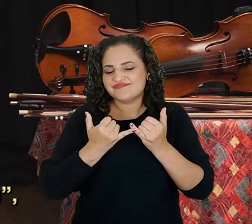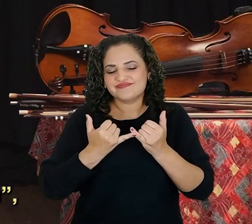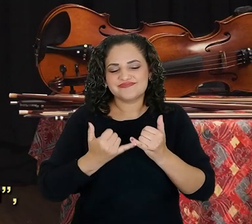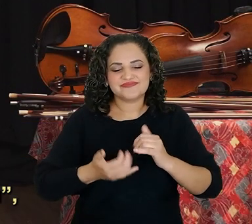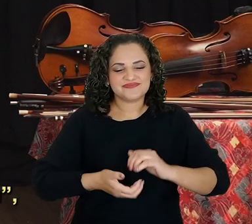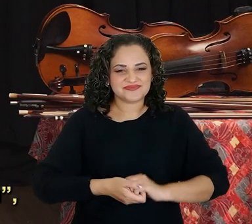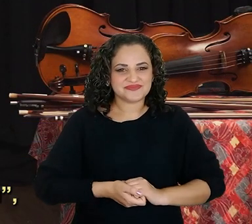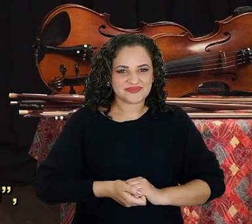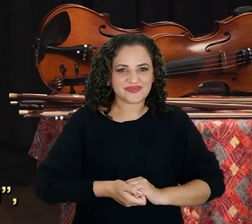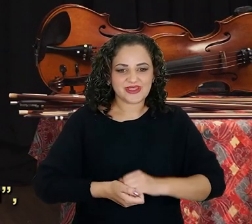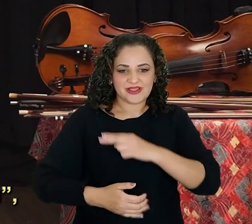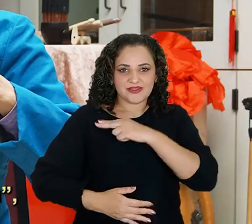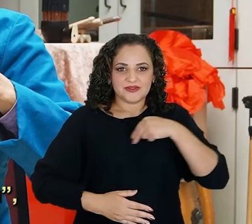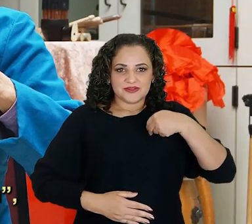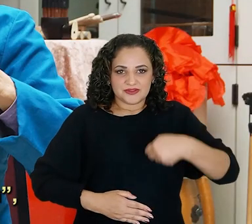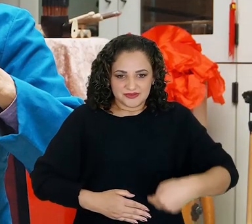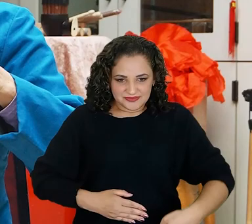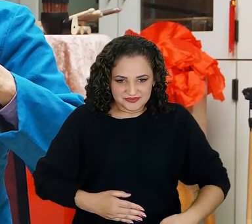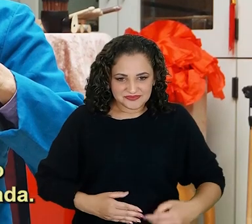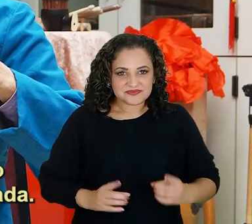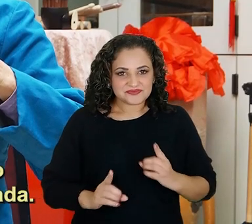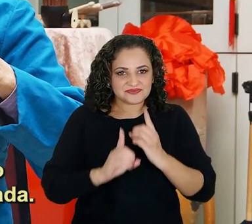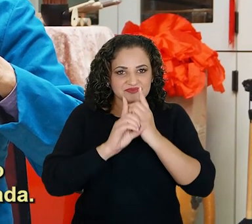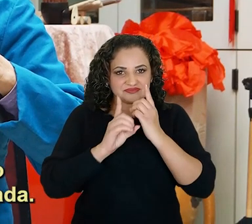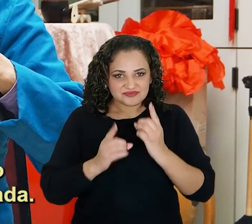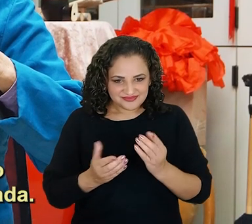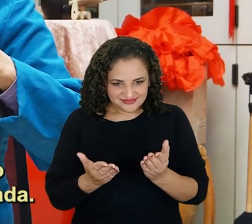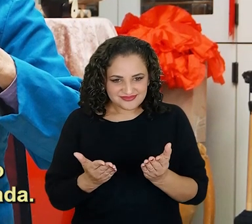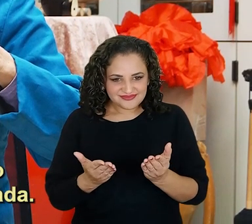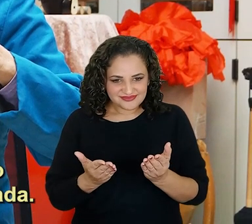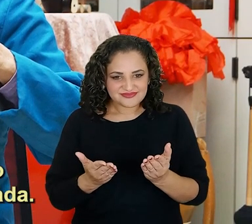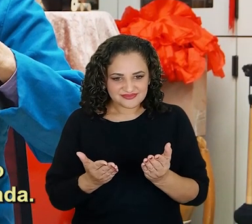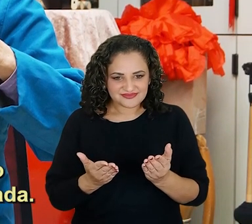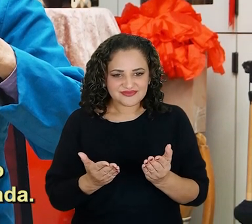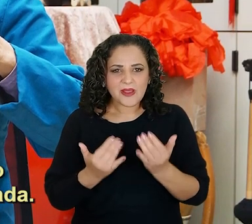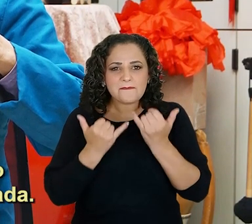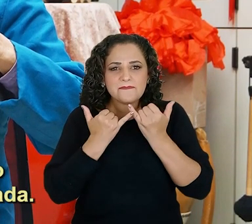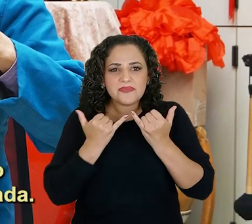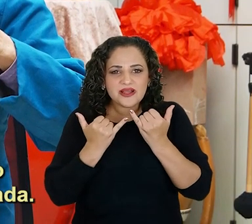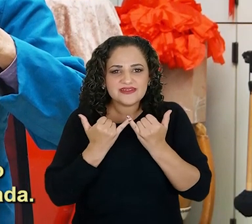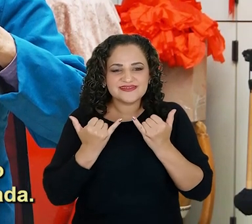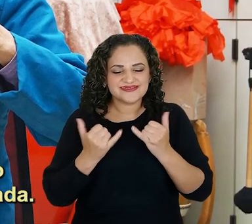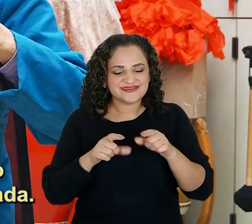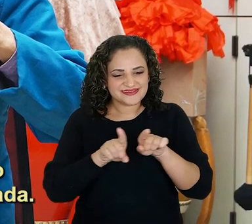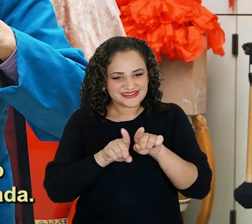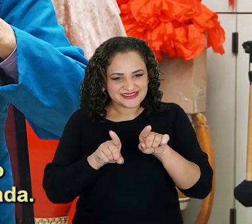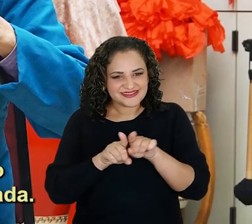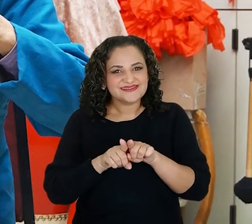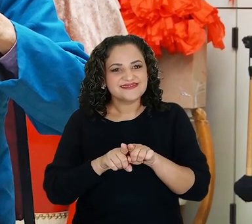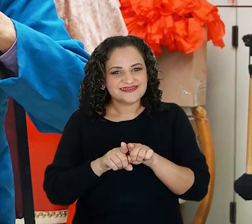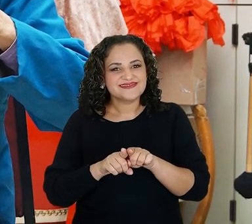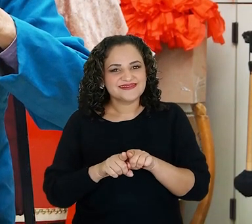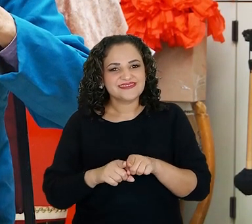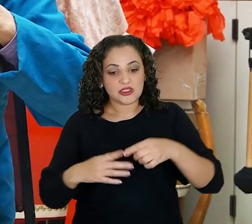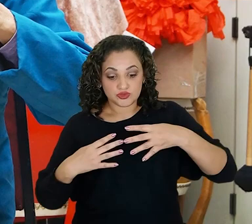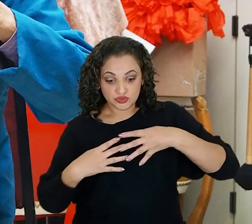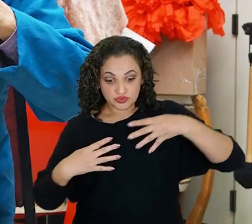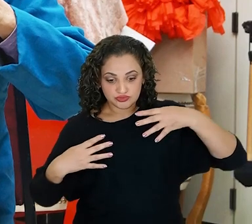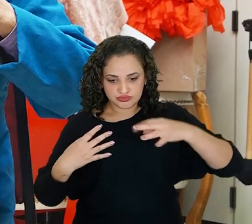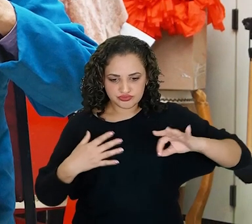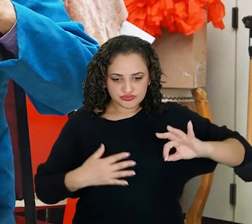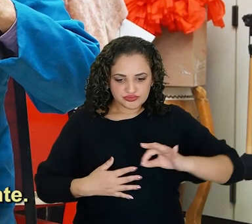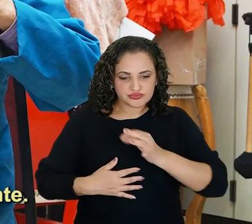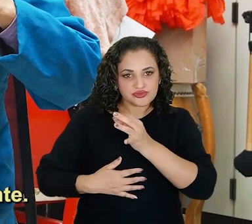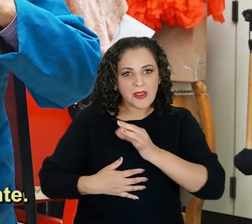na China a gente encontra o erro que tem um funcionamento muito parecido também de corda friccionada parece